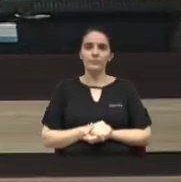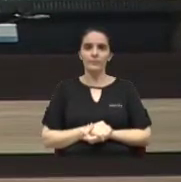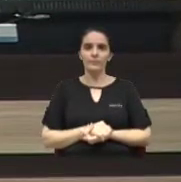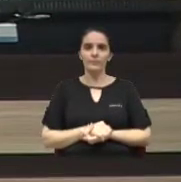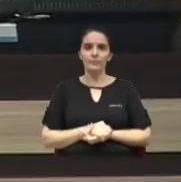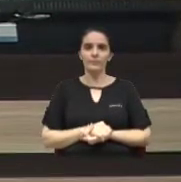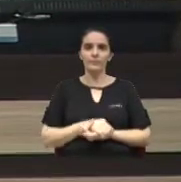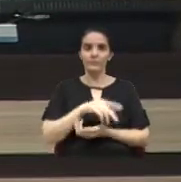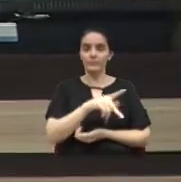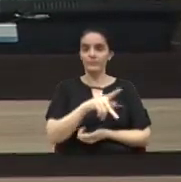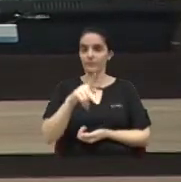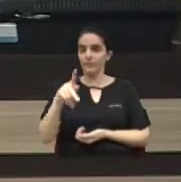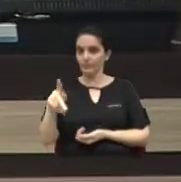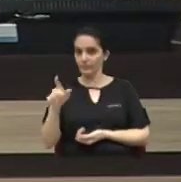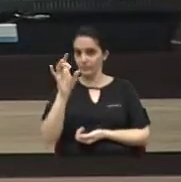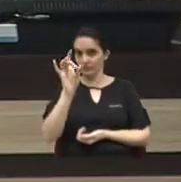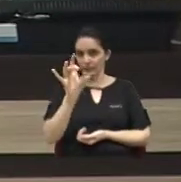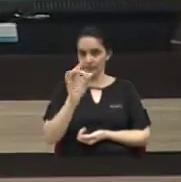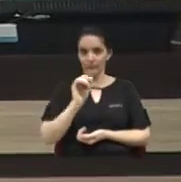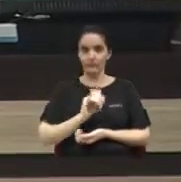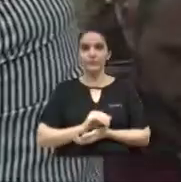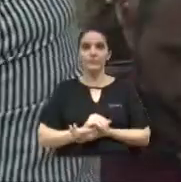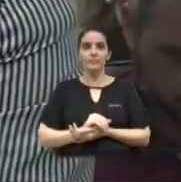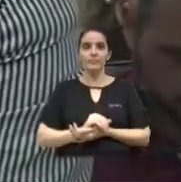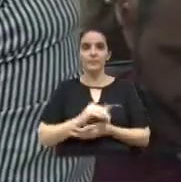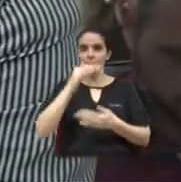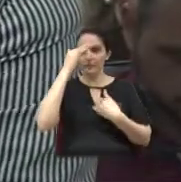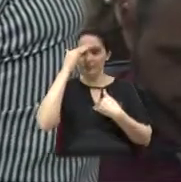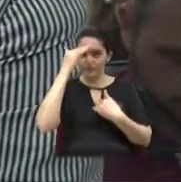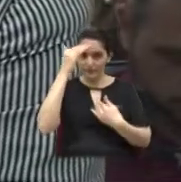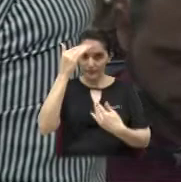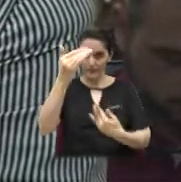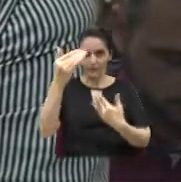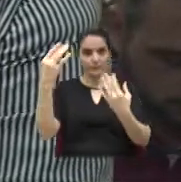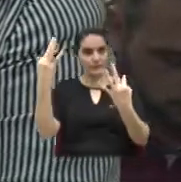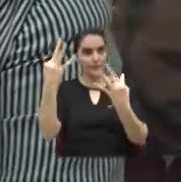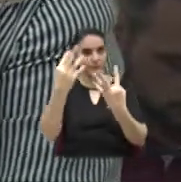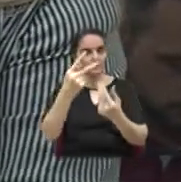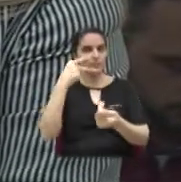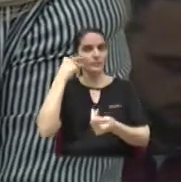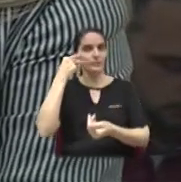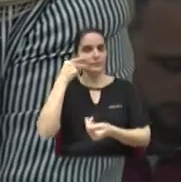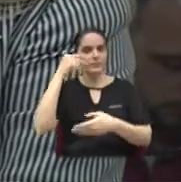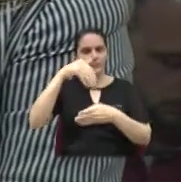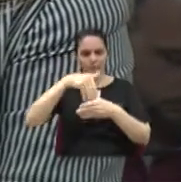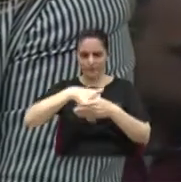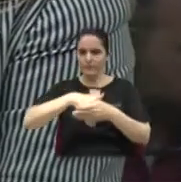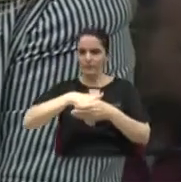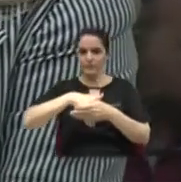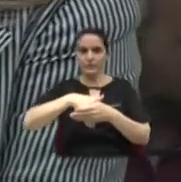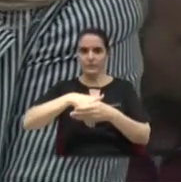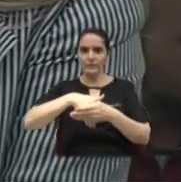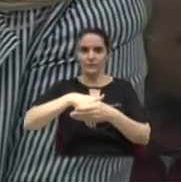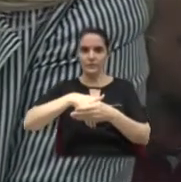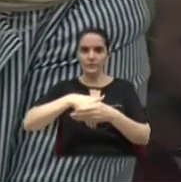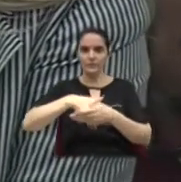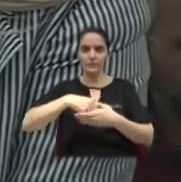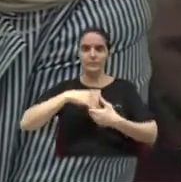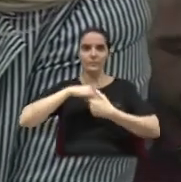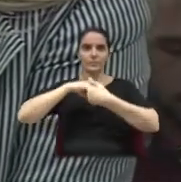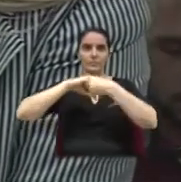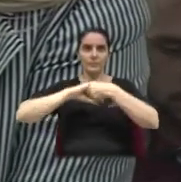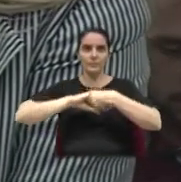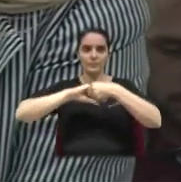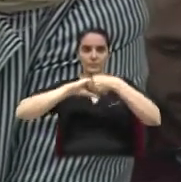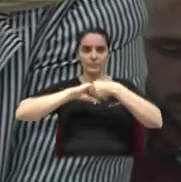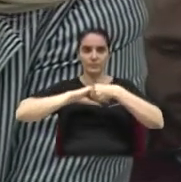Senhor presidente, somente para agradecer a todos os vereadores pela votação e parabenizar